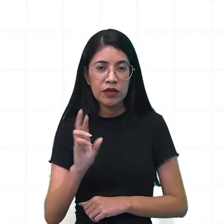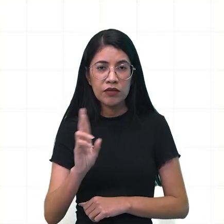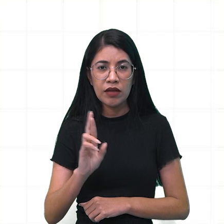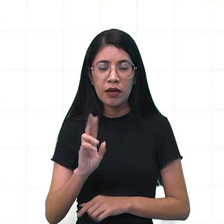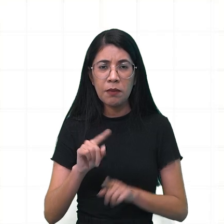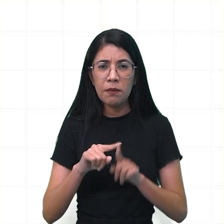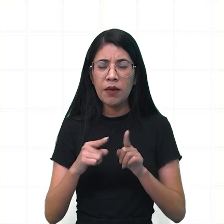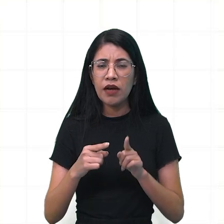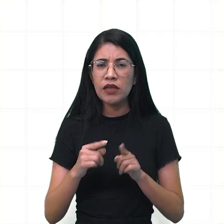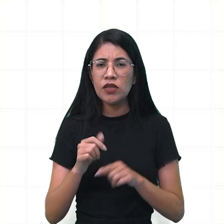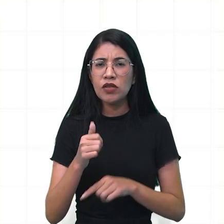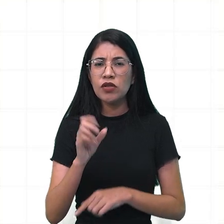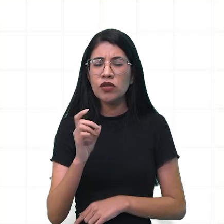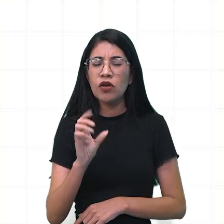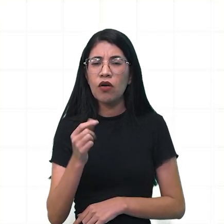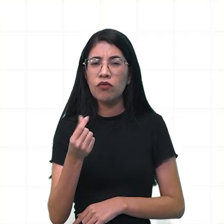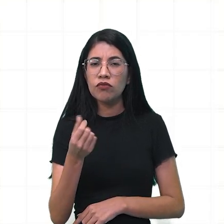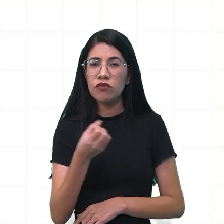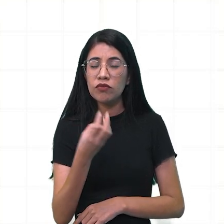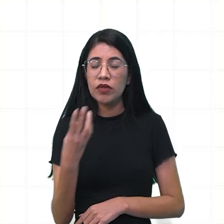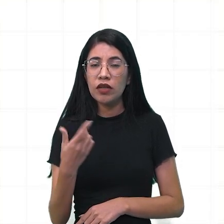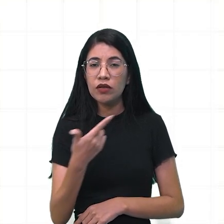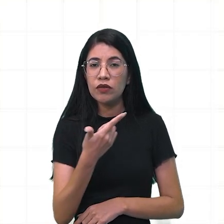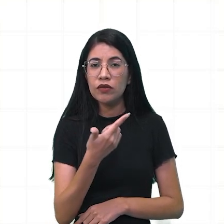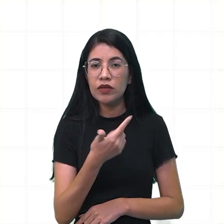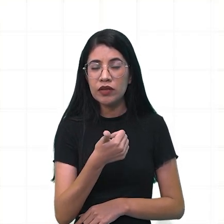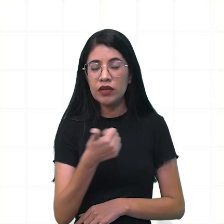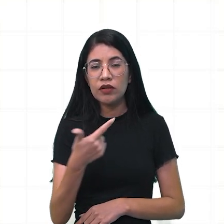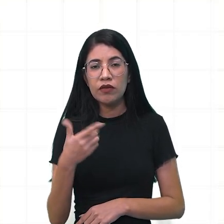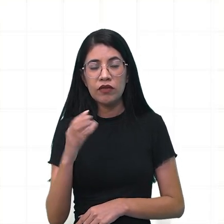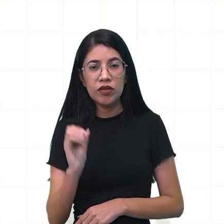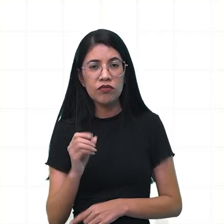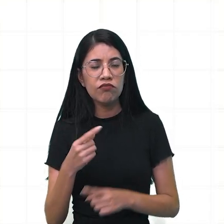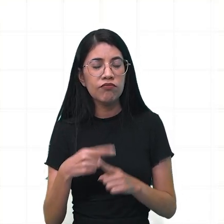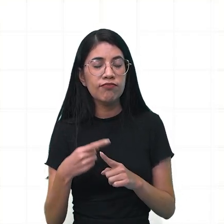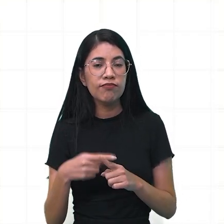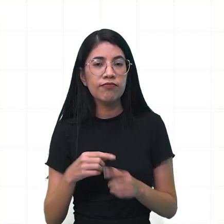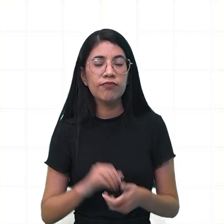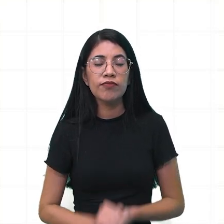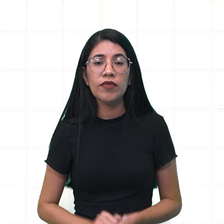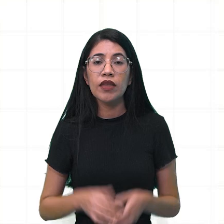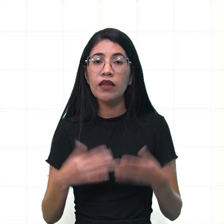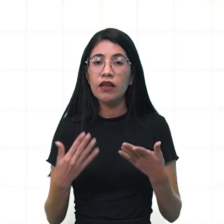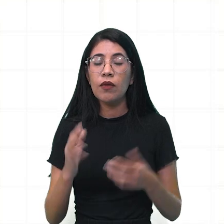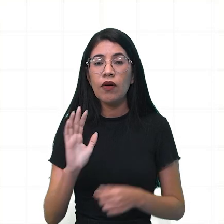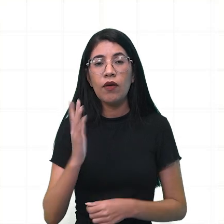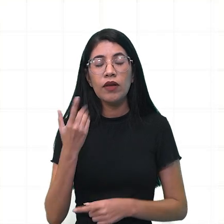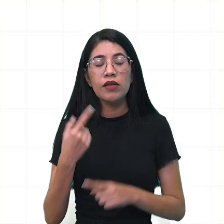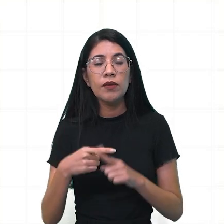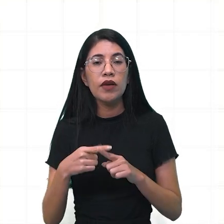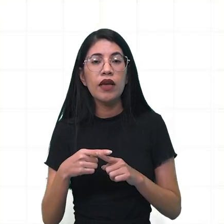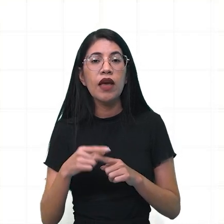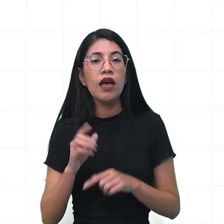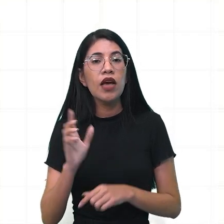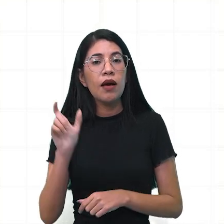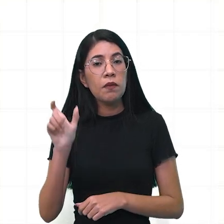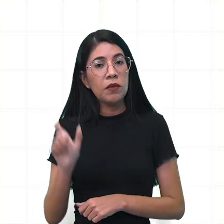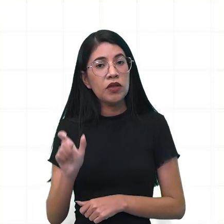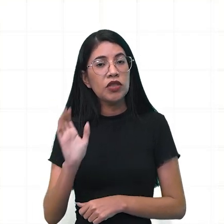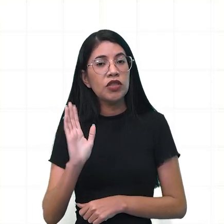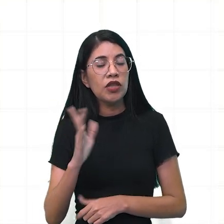120 de saldo por isso daí isso se dá porque a pessoa já estava